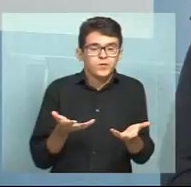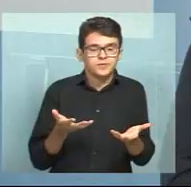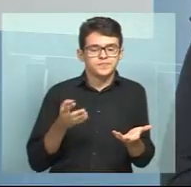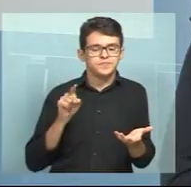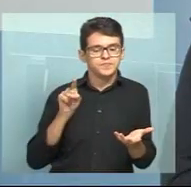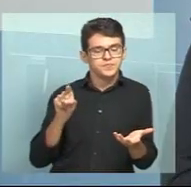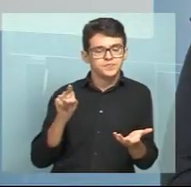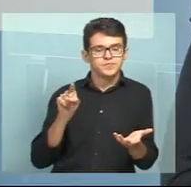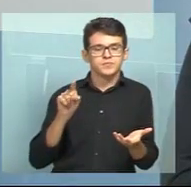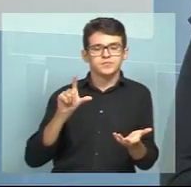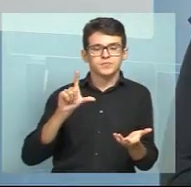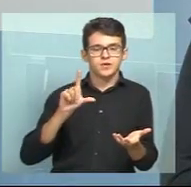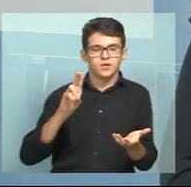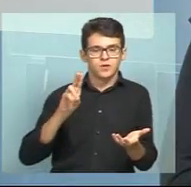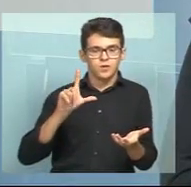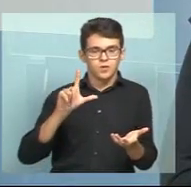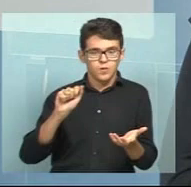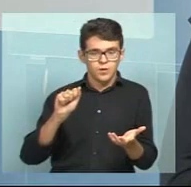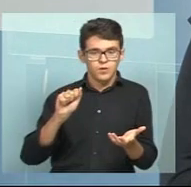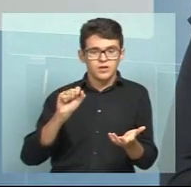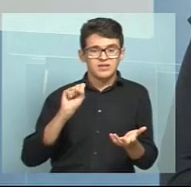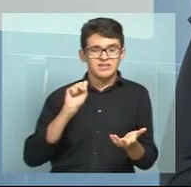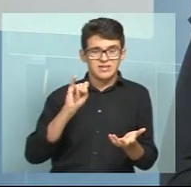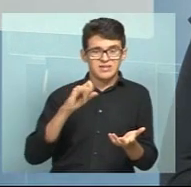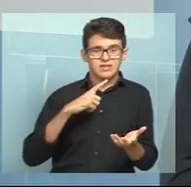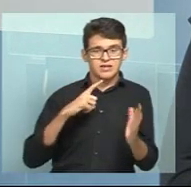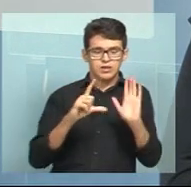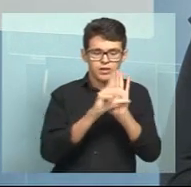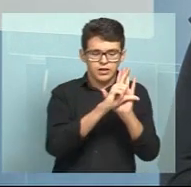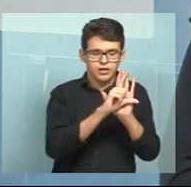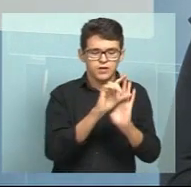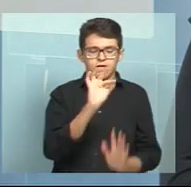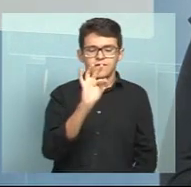ele, segundo a lei da ficha limpa, a partir